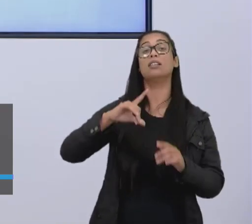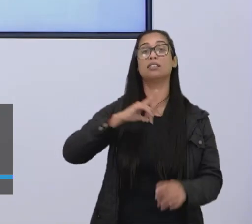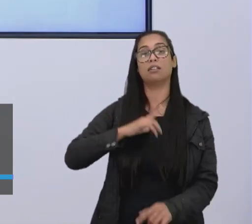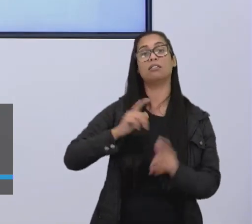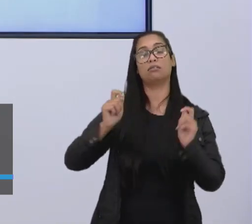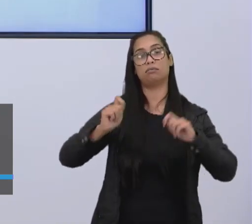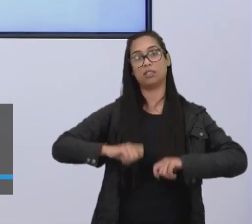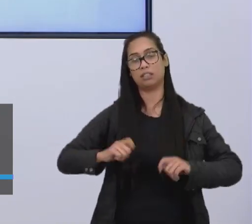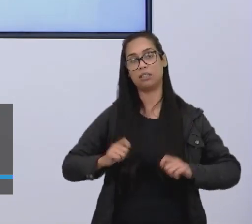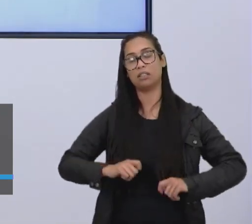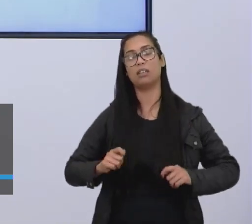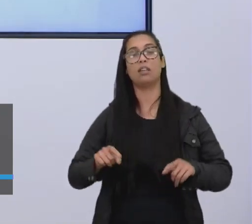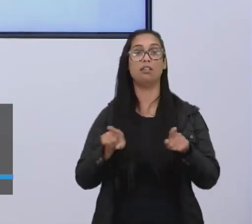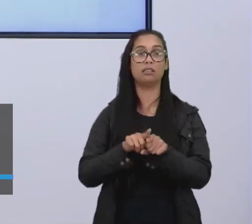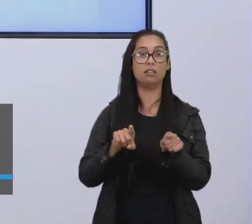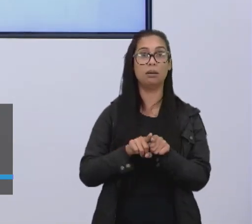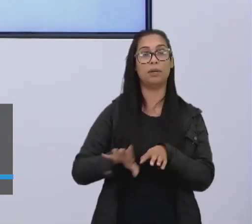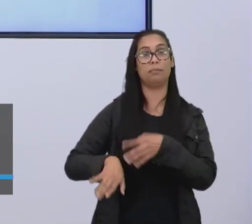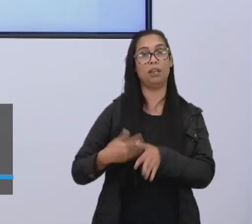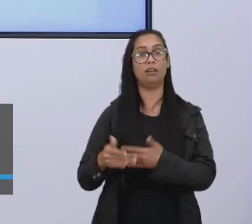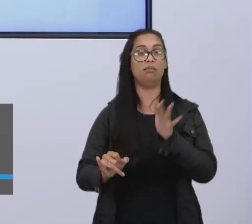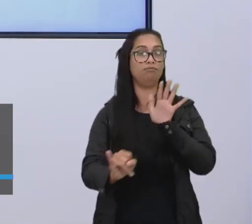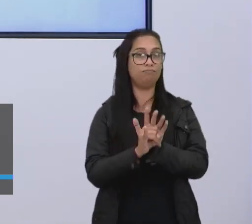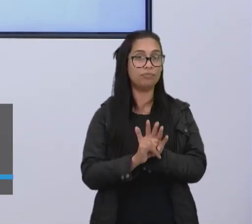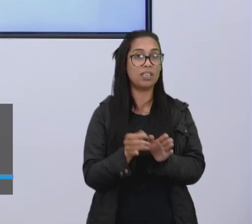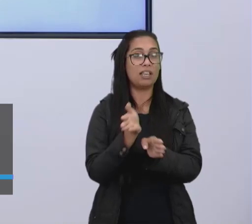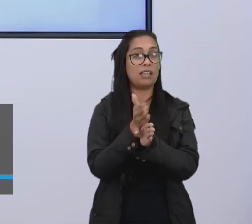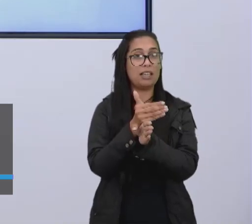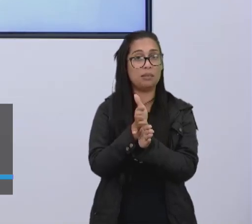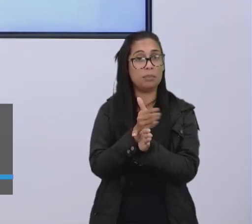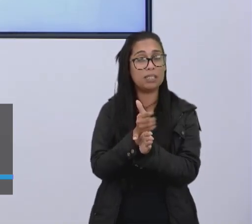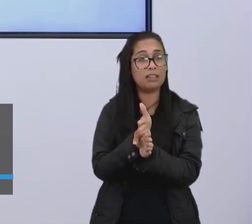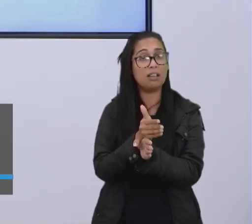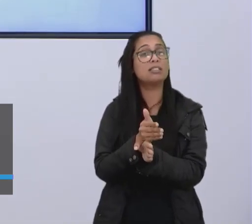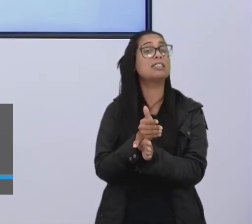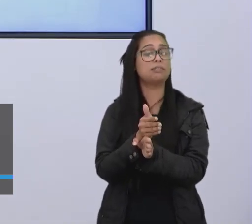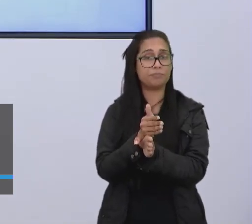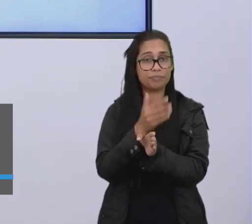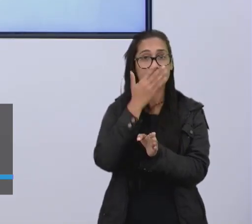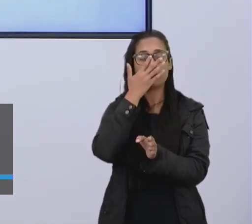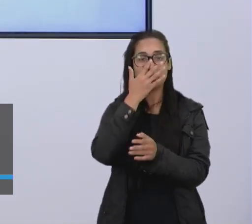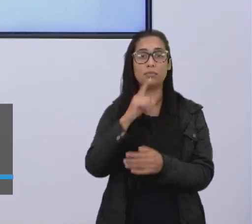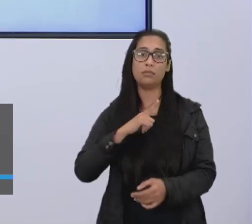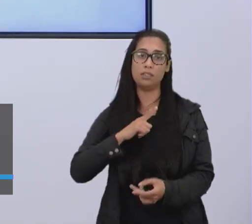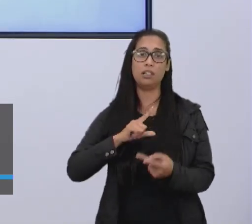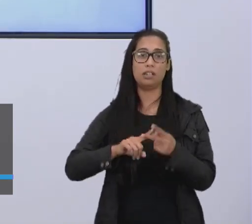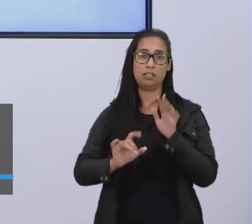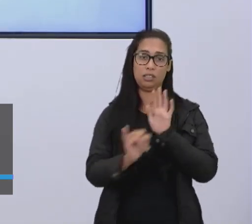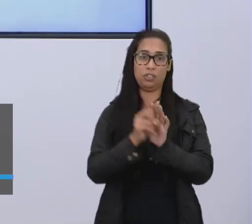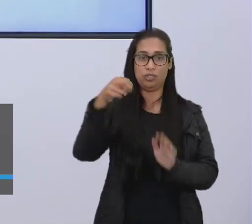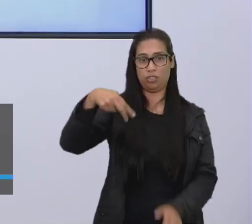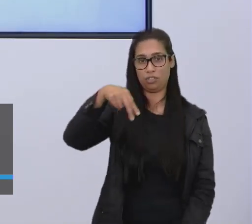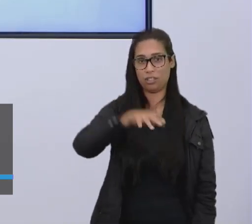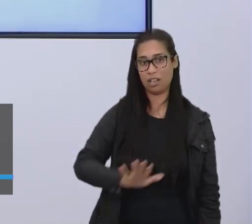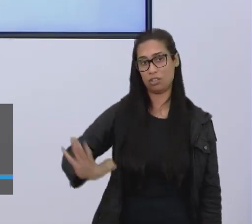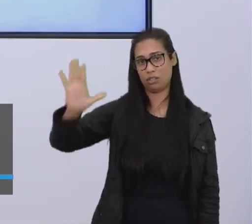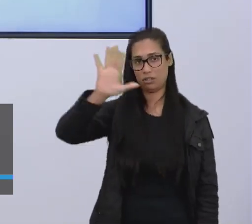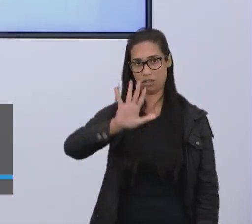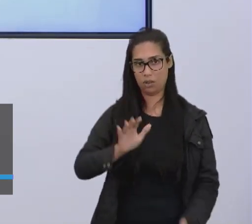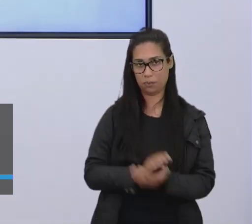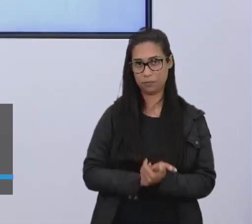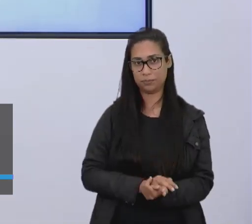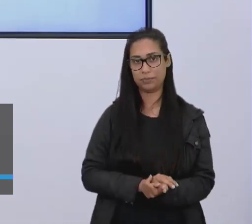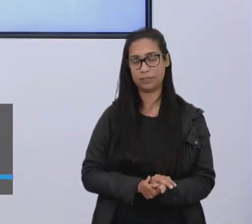e gerando as identidades híbridas, né? E também a identidade nacional, que também é uma identidade